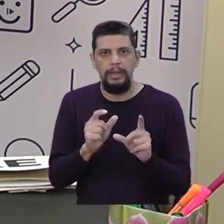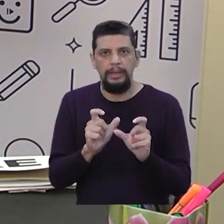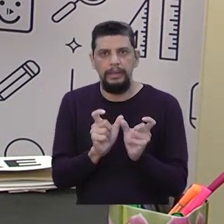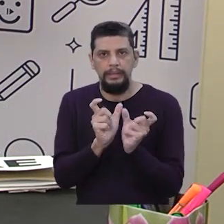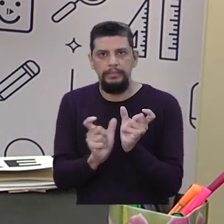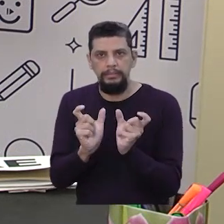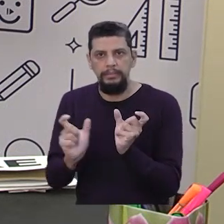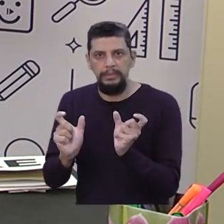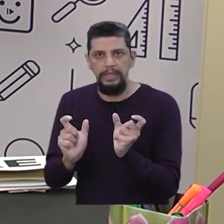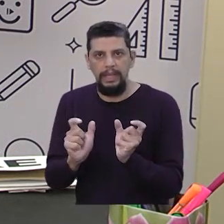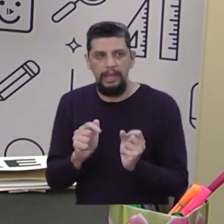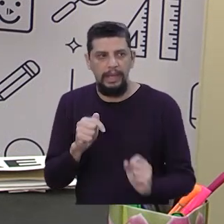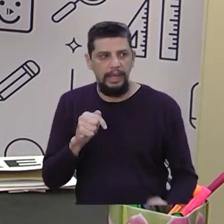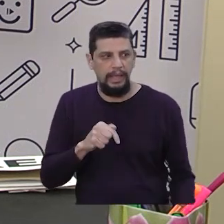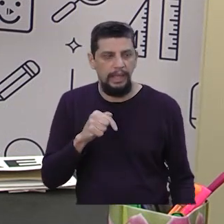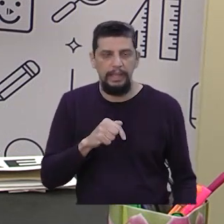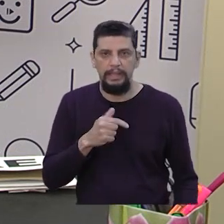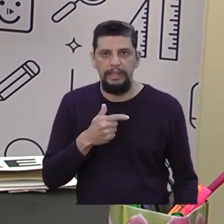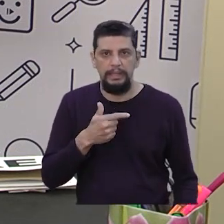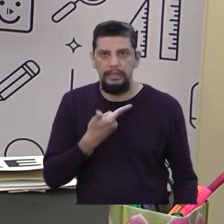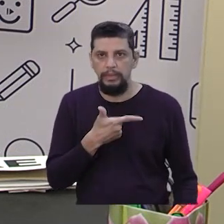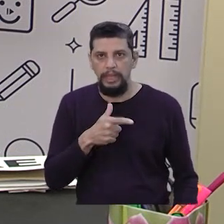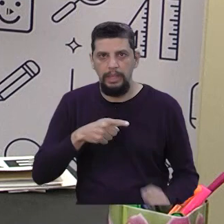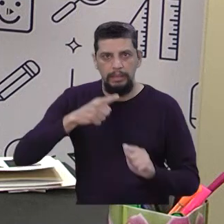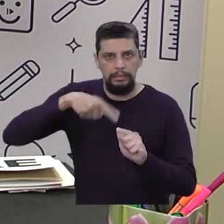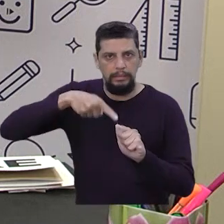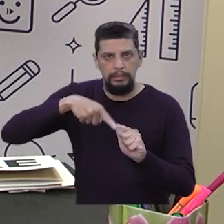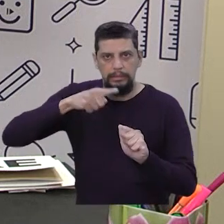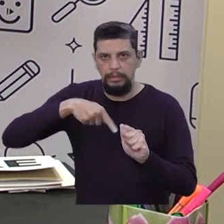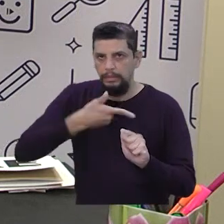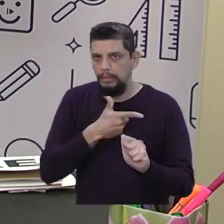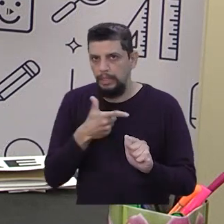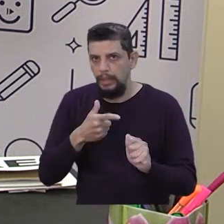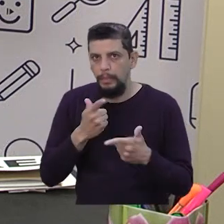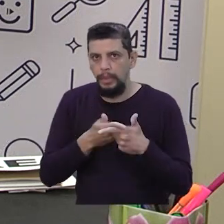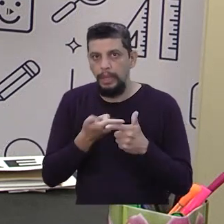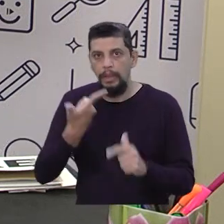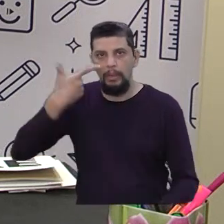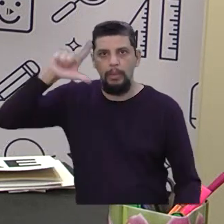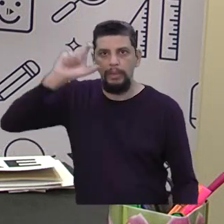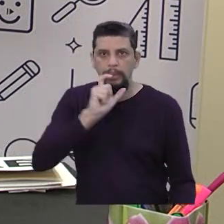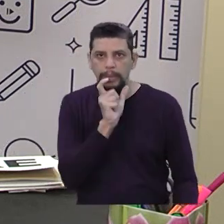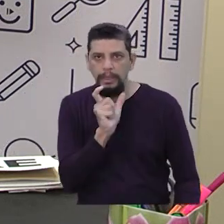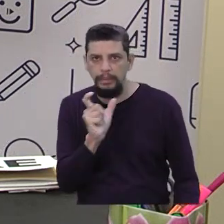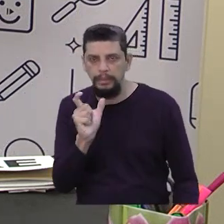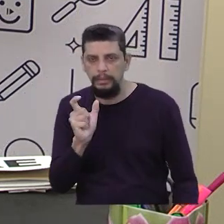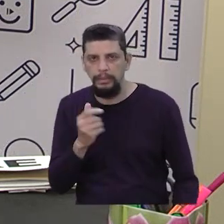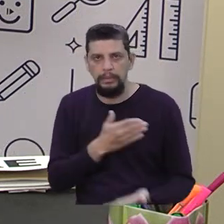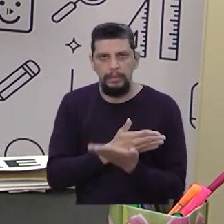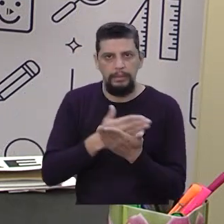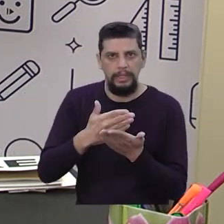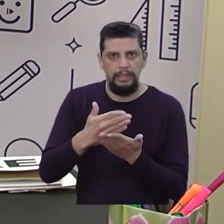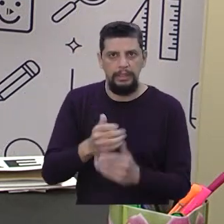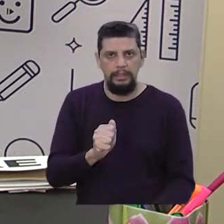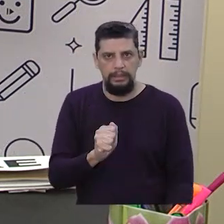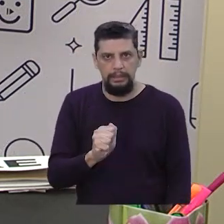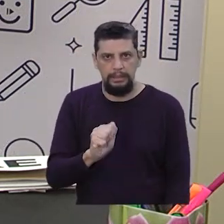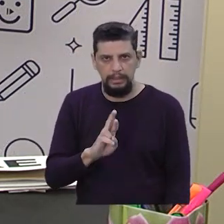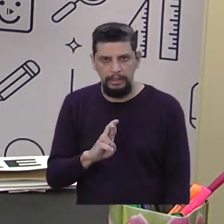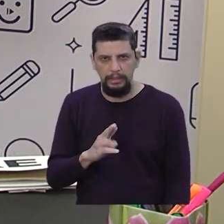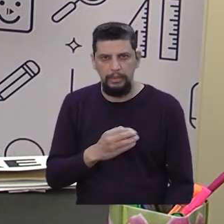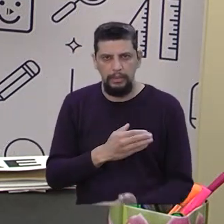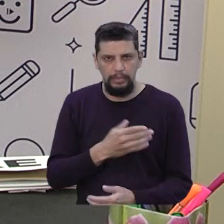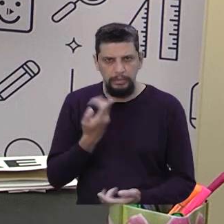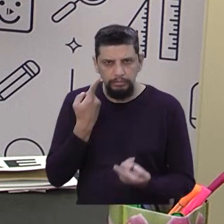Só que aqui ela não tem um acento, tá? Porque é uma outra palavrinha agora. Então, ela começa com ar. Já